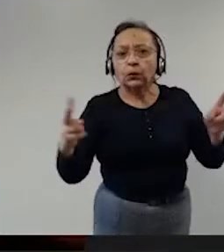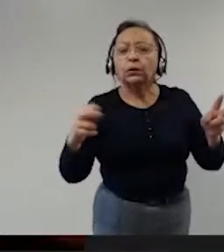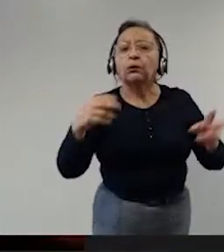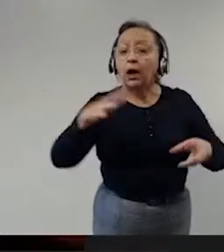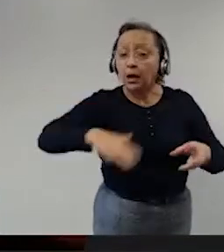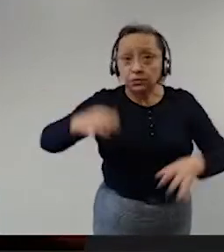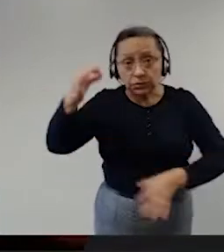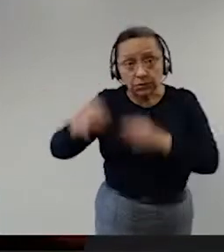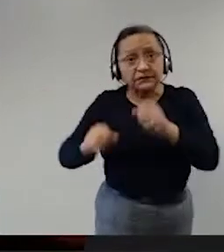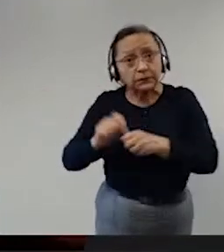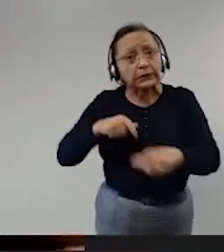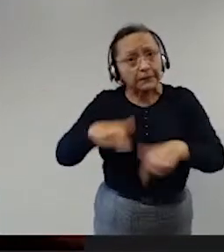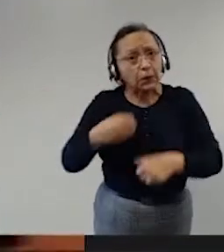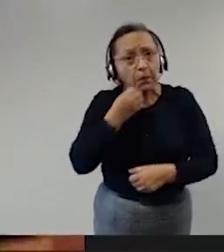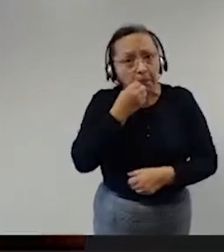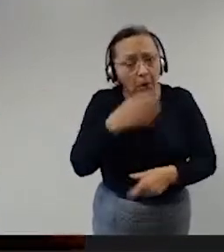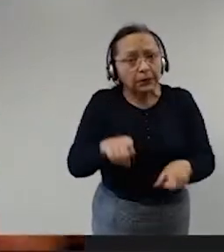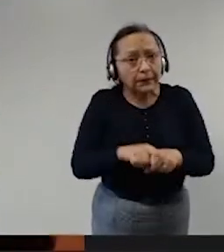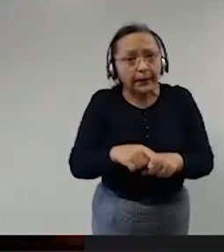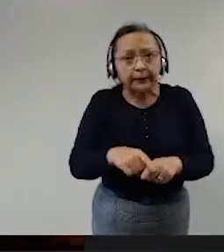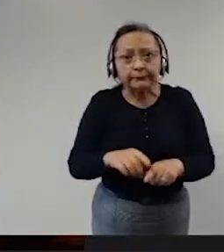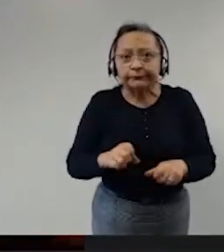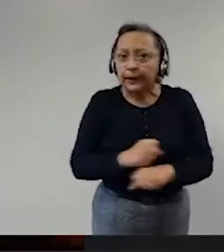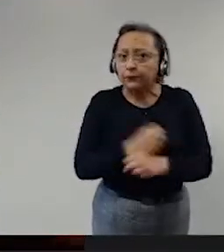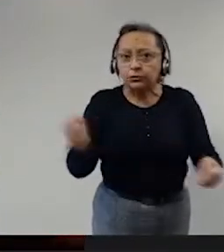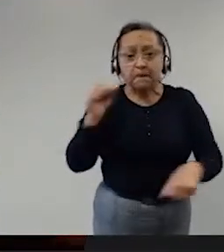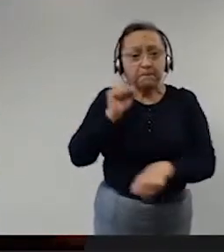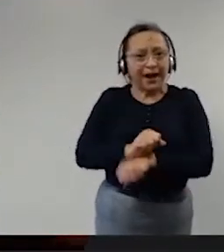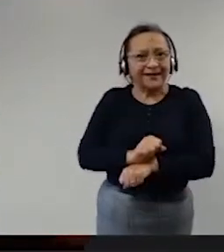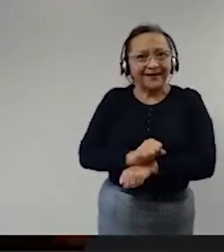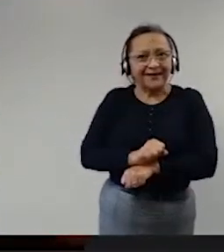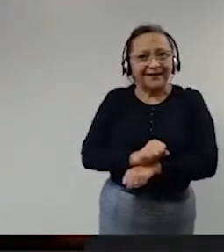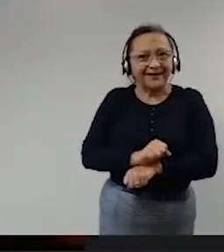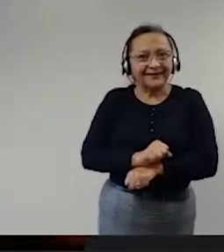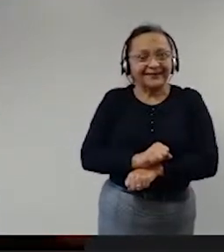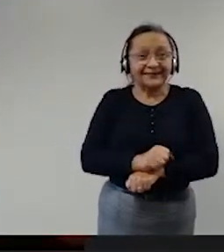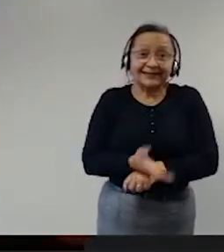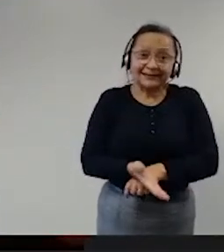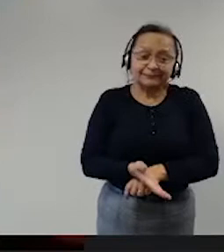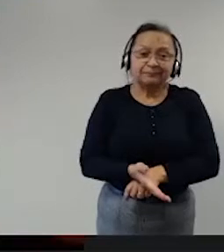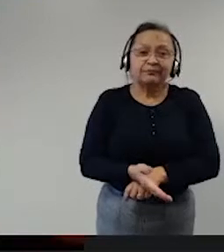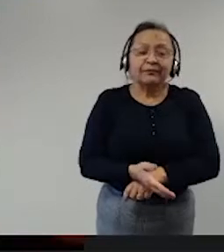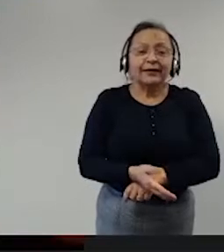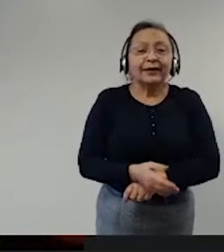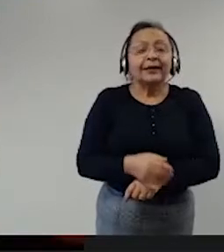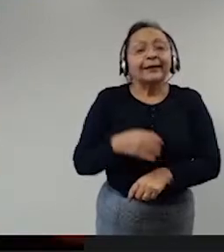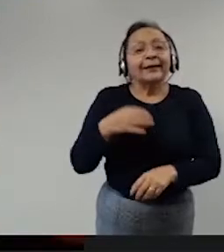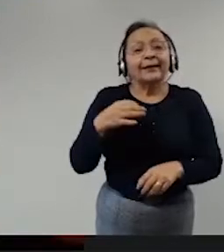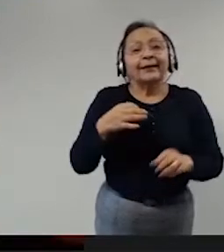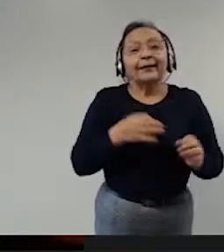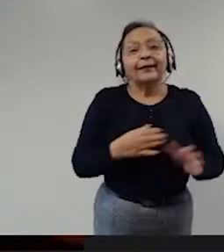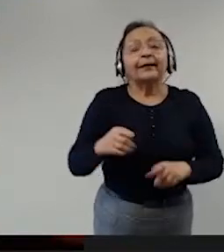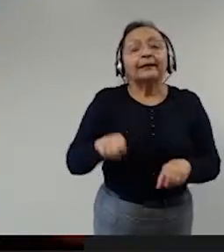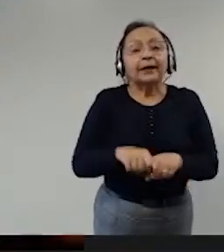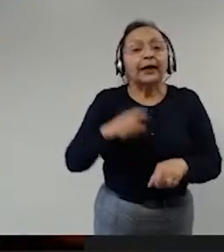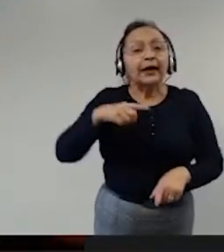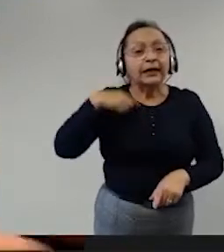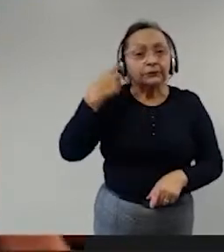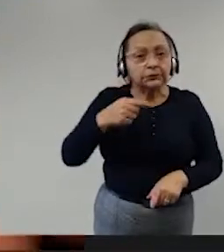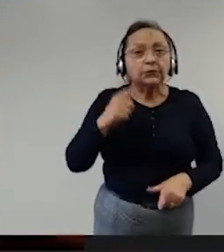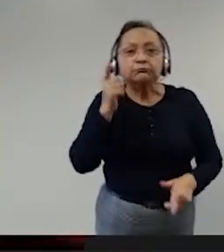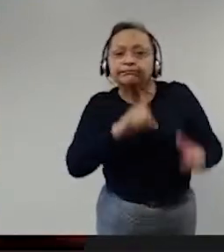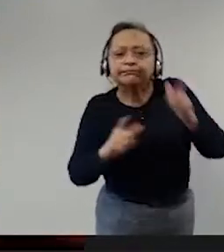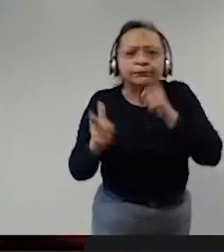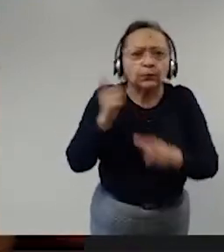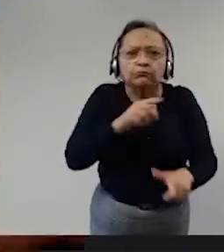muito interessante, porque não pode parar de dar prestação judicial ao cidadão. De certa forma, a advocacia está